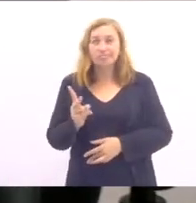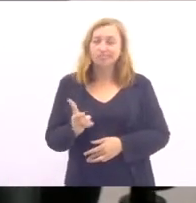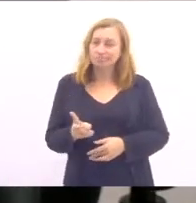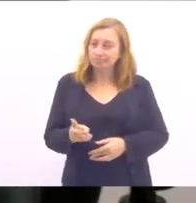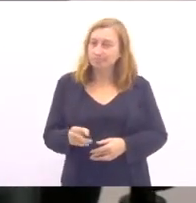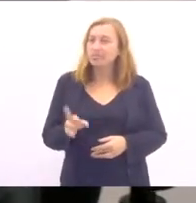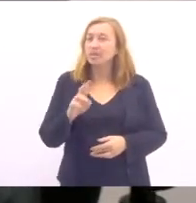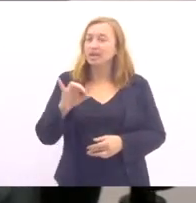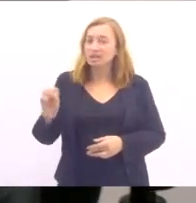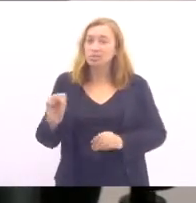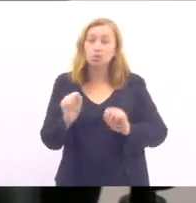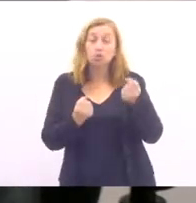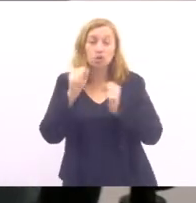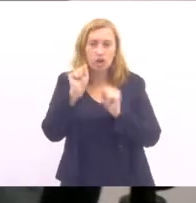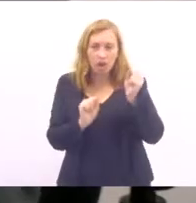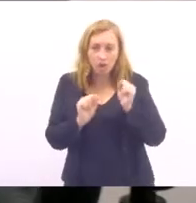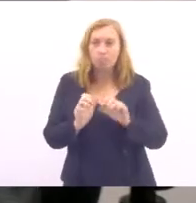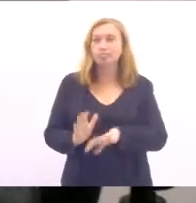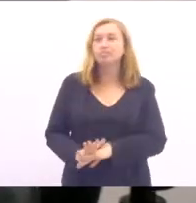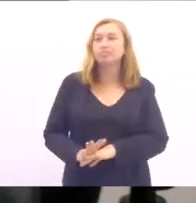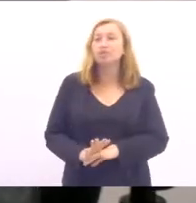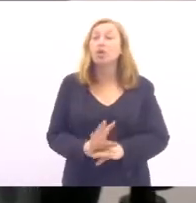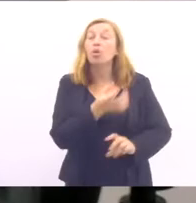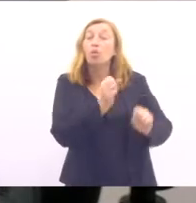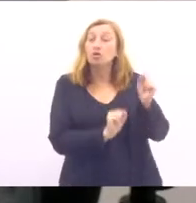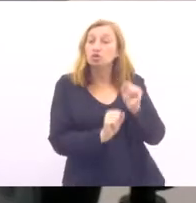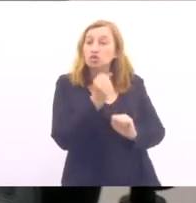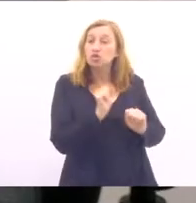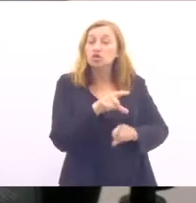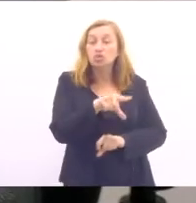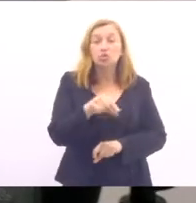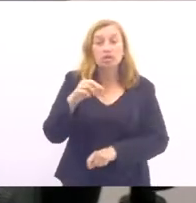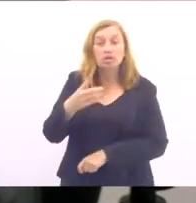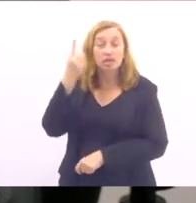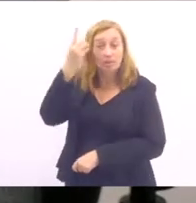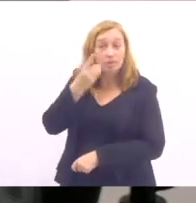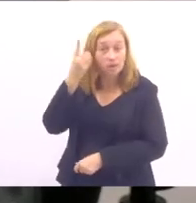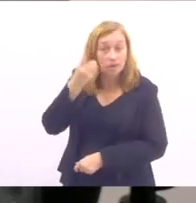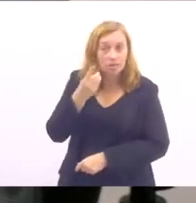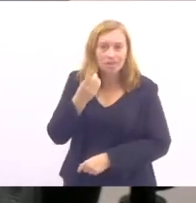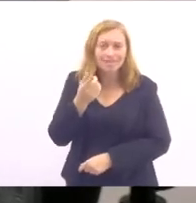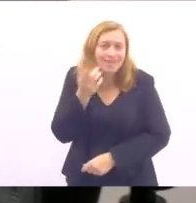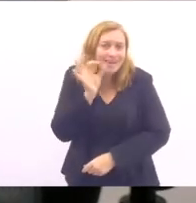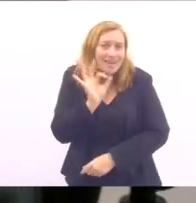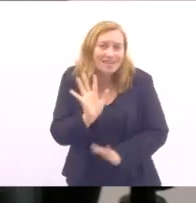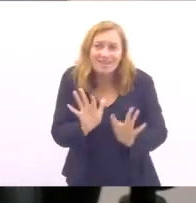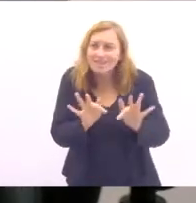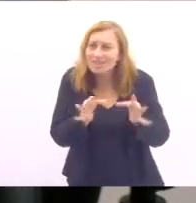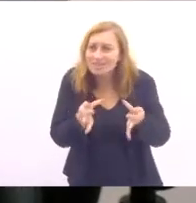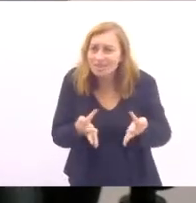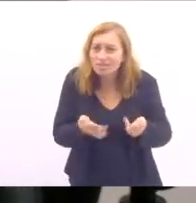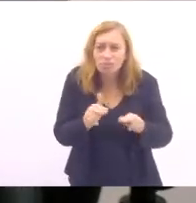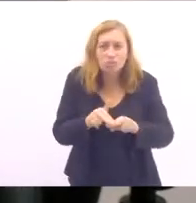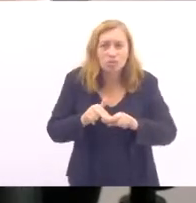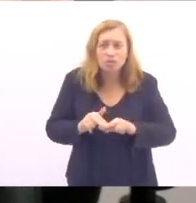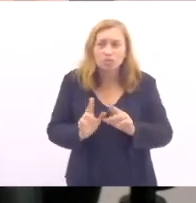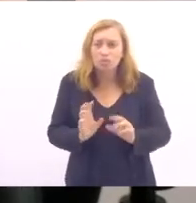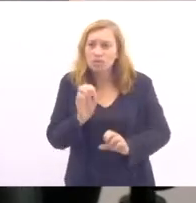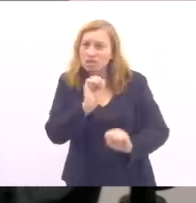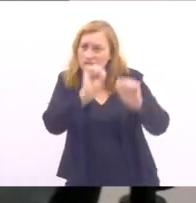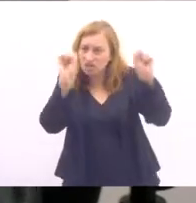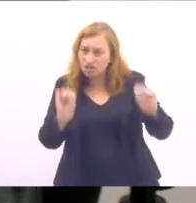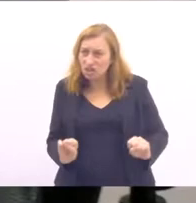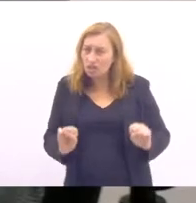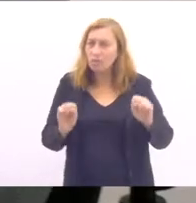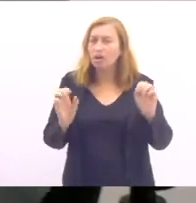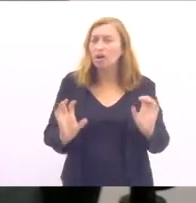o resíduo industrial. O resíduo industrial foi escolhido, deputado, por uma razão muito simples. O sistema cooperado